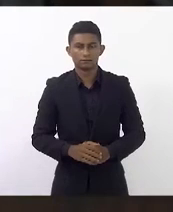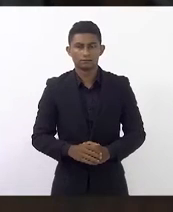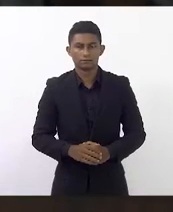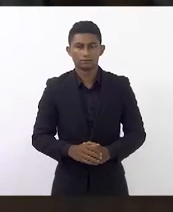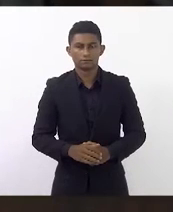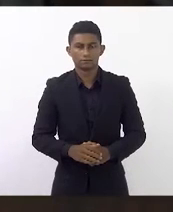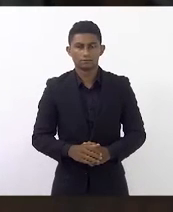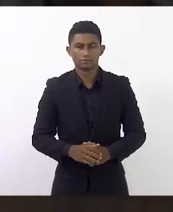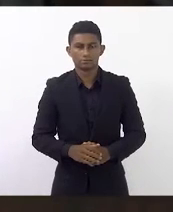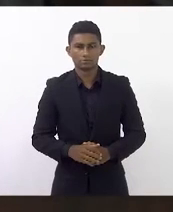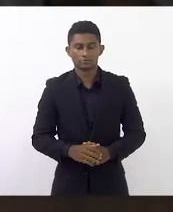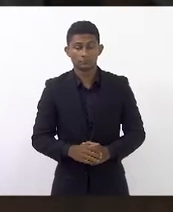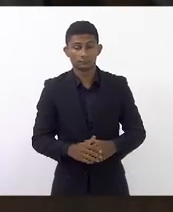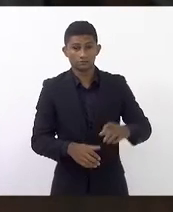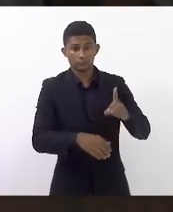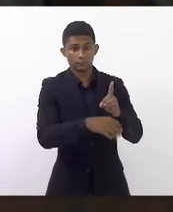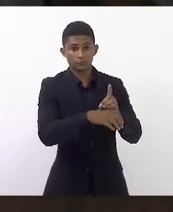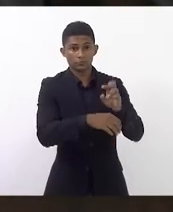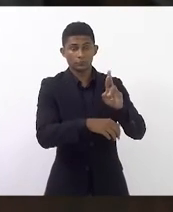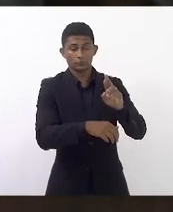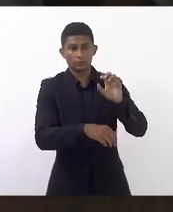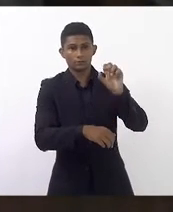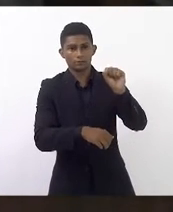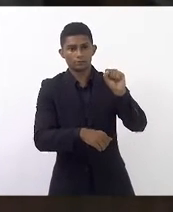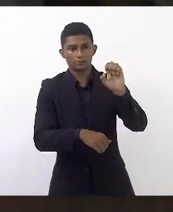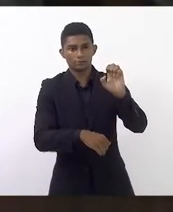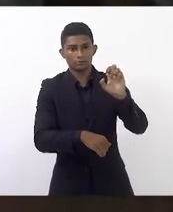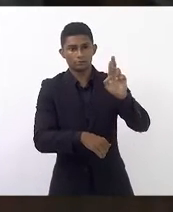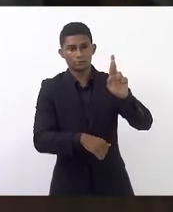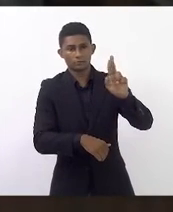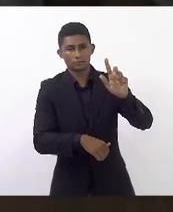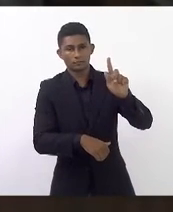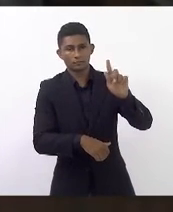Deputado Dr. Serginho.